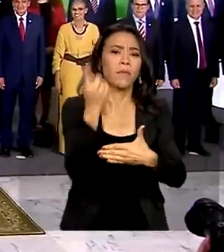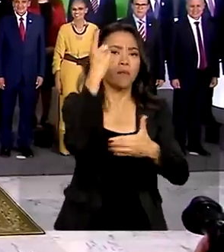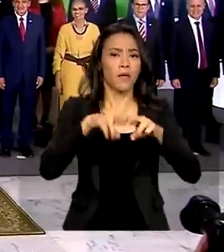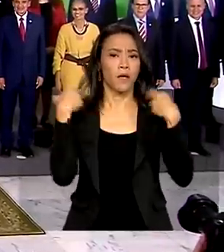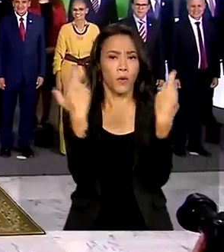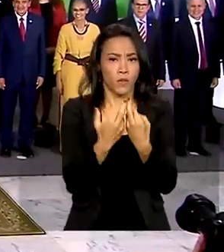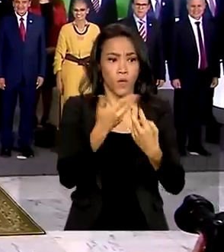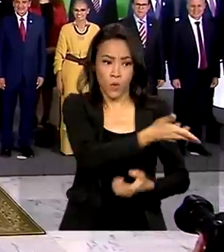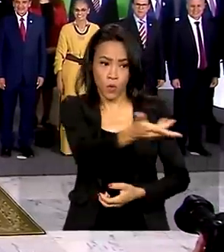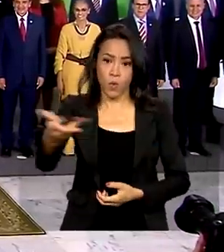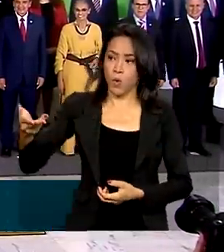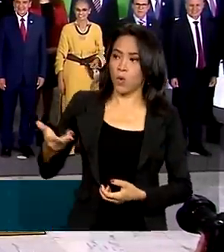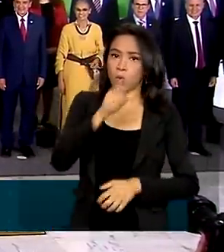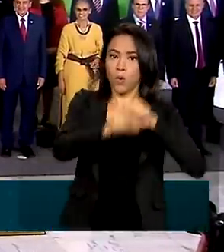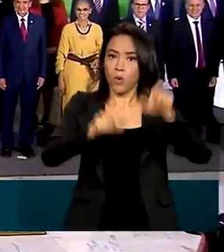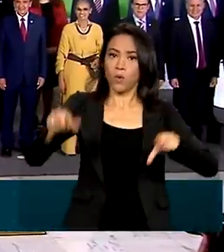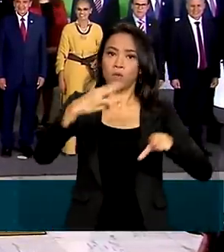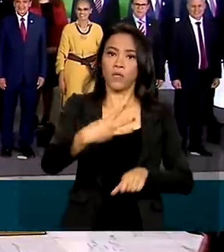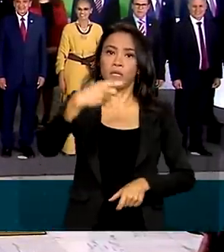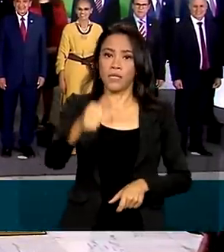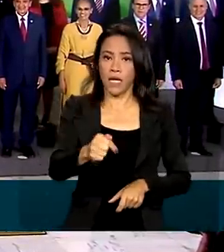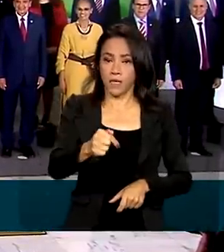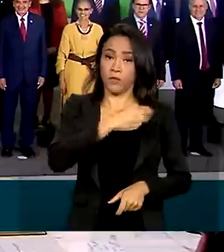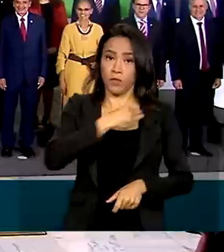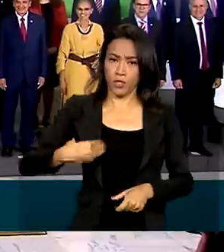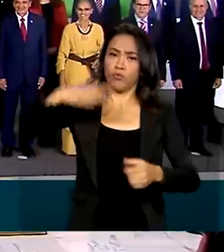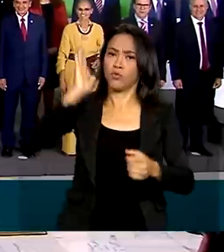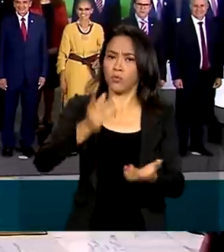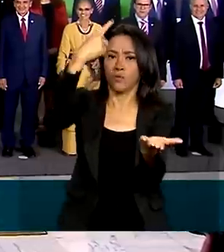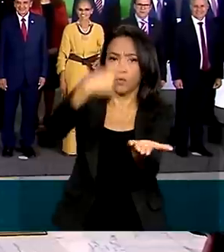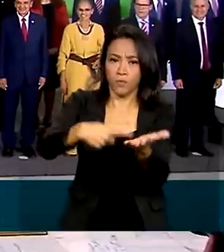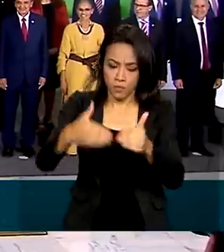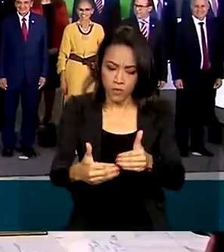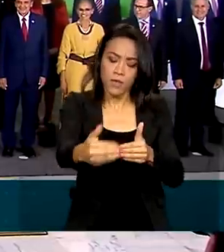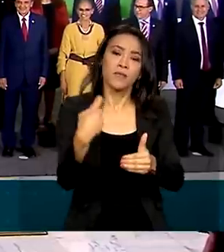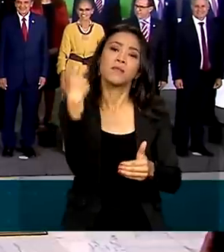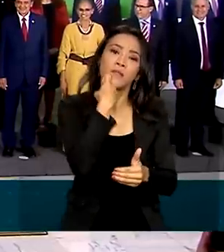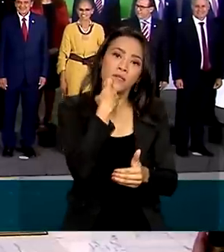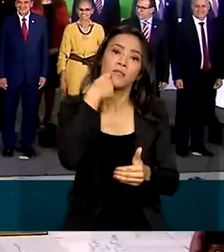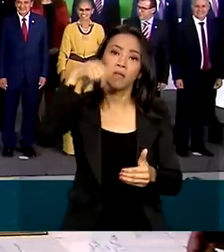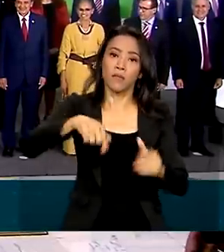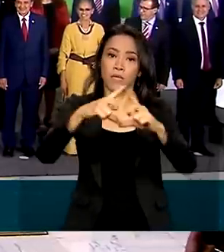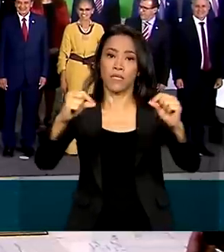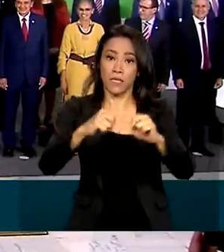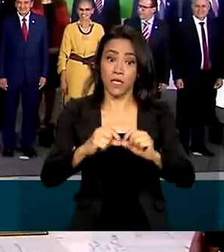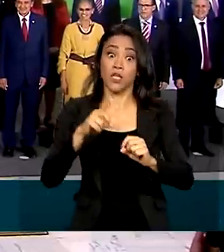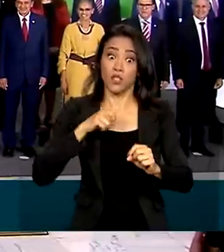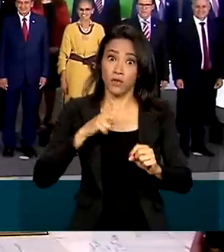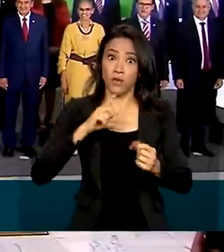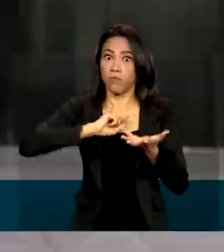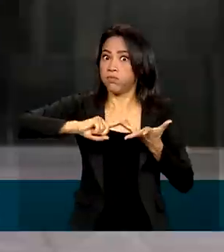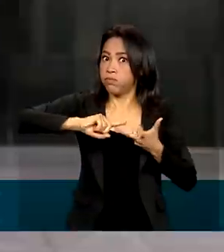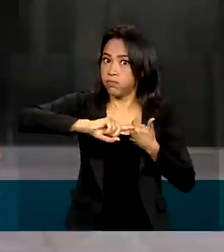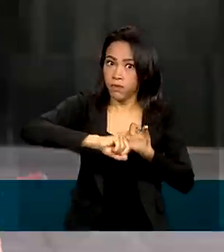37 ministros do novo governo marcada para esta sexta-feira em Brasília o presidente Lula teve uma agenda cheia no Palácio do